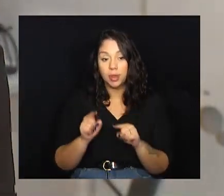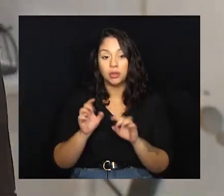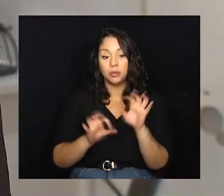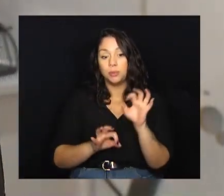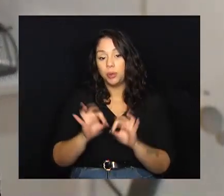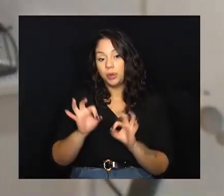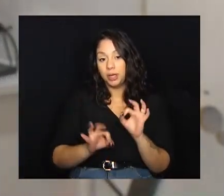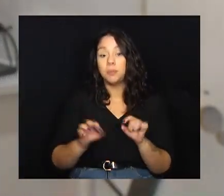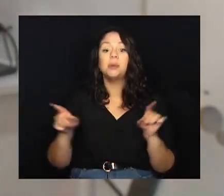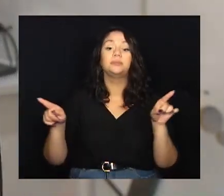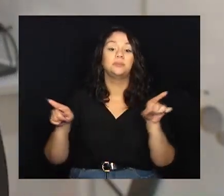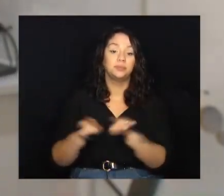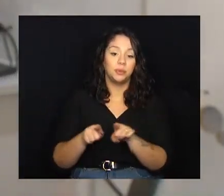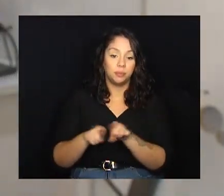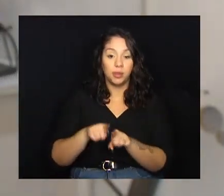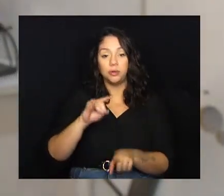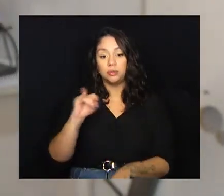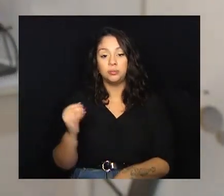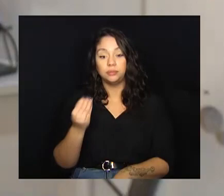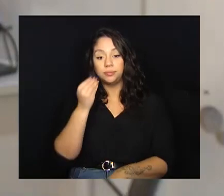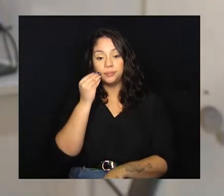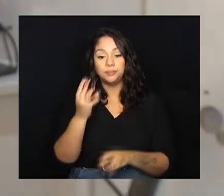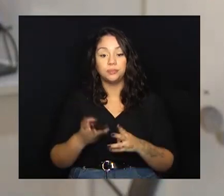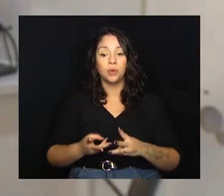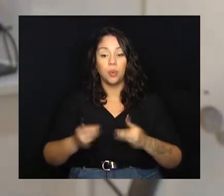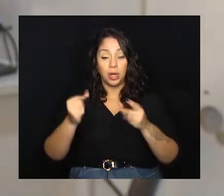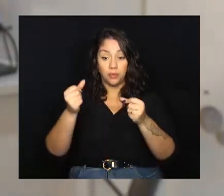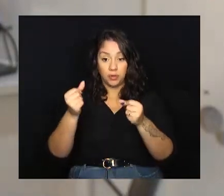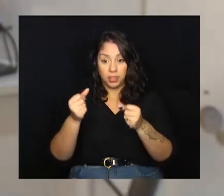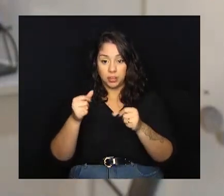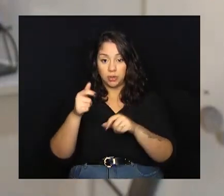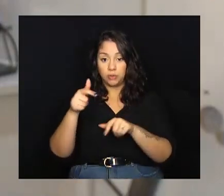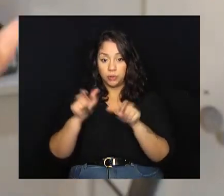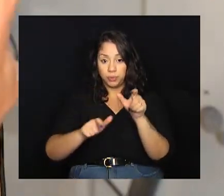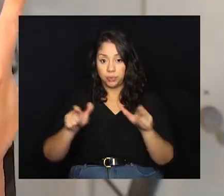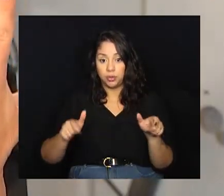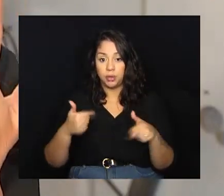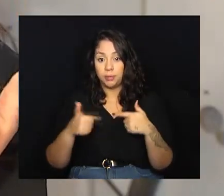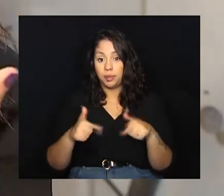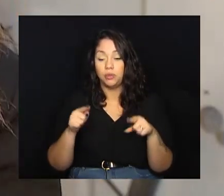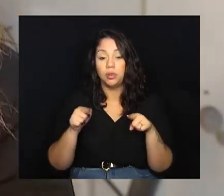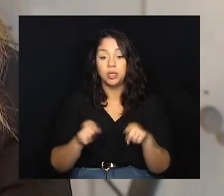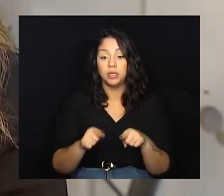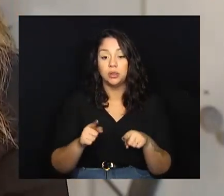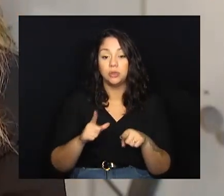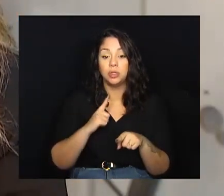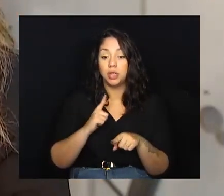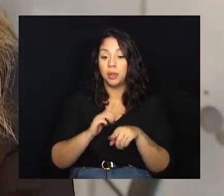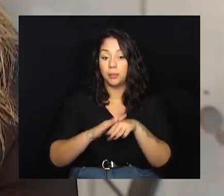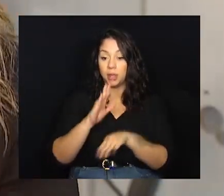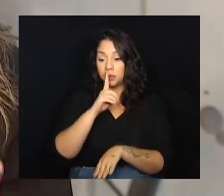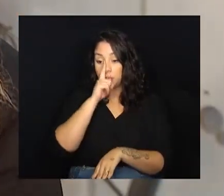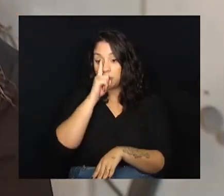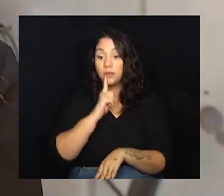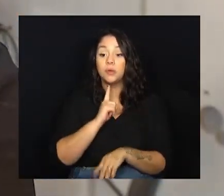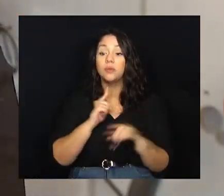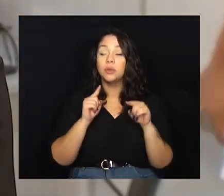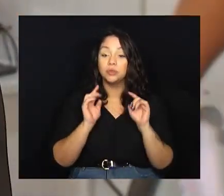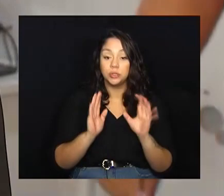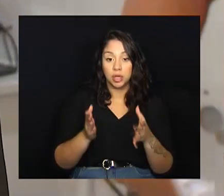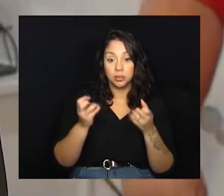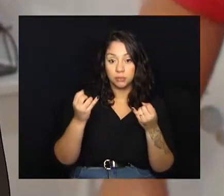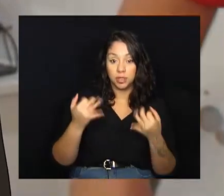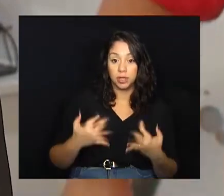também a oportunidade de qualificação do Trabalhador isso amplia o seu perfil e como eu disse ah